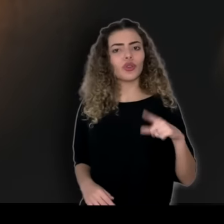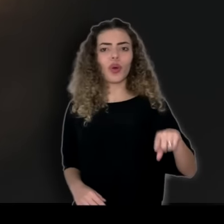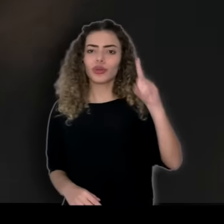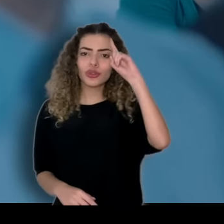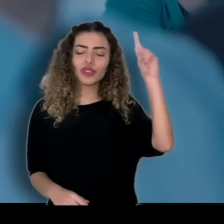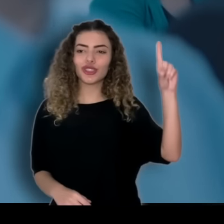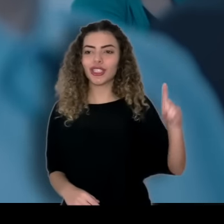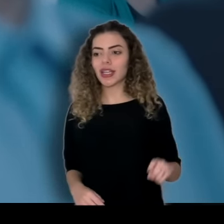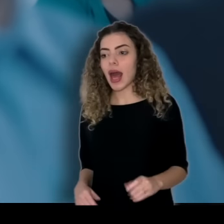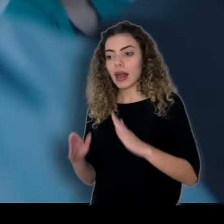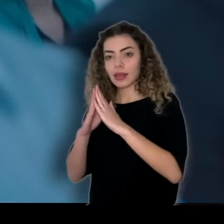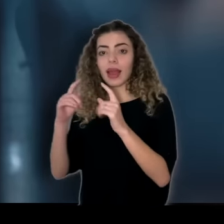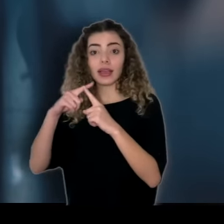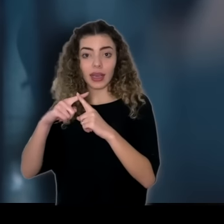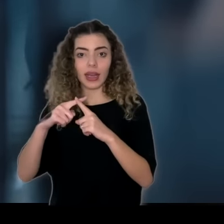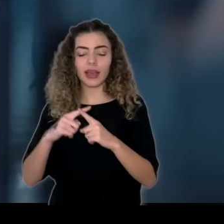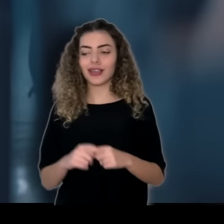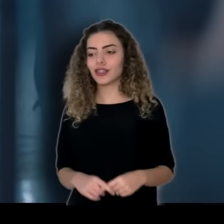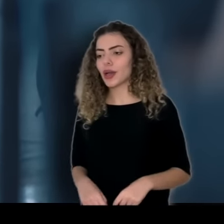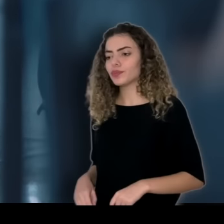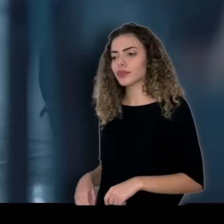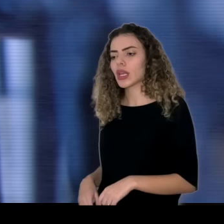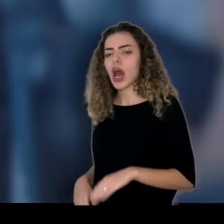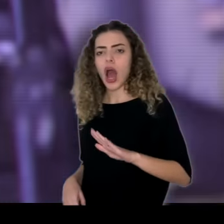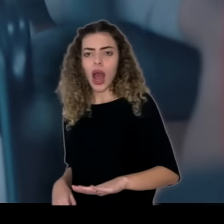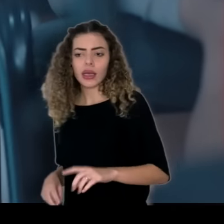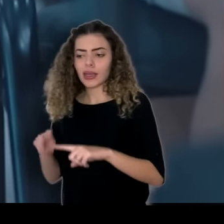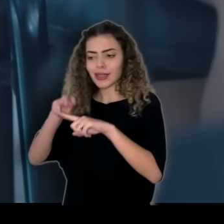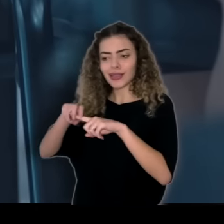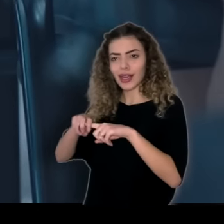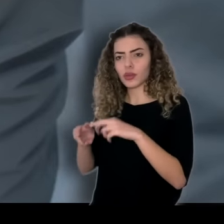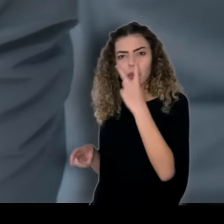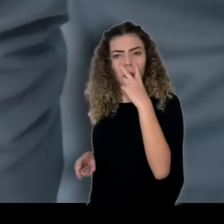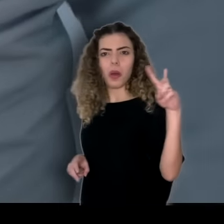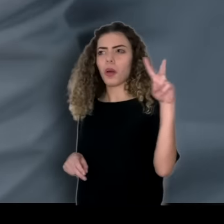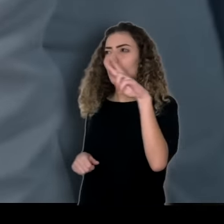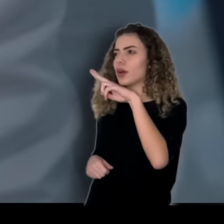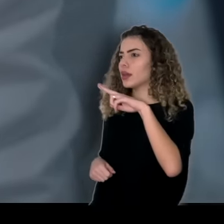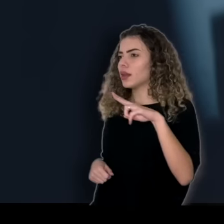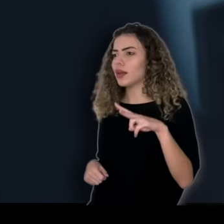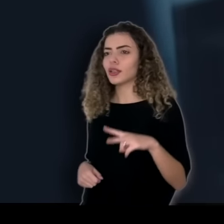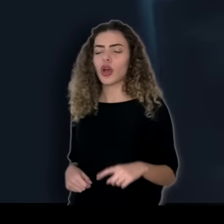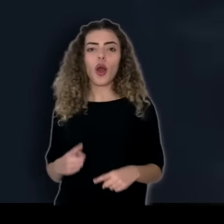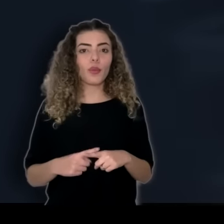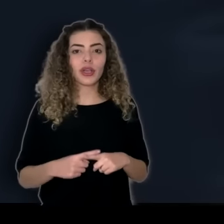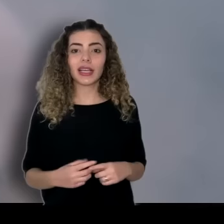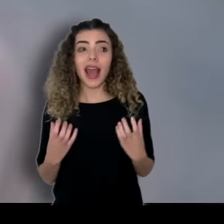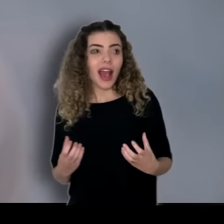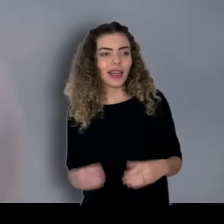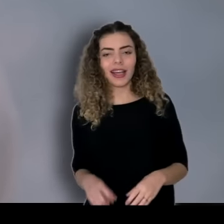menino chegou E nos primeiros bancos ele se assentou Estava observando pra ver quem ia pular